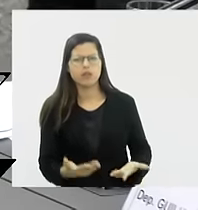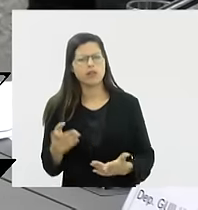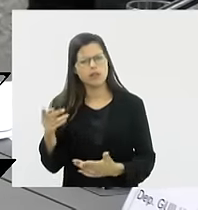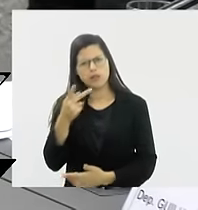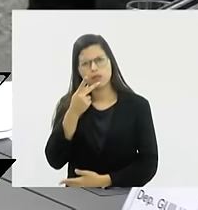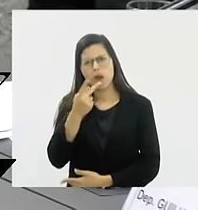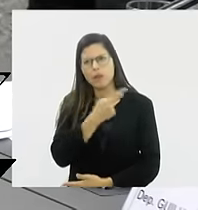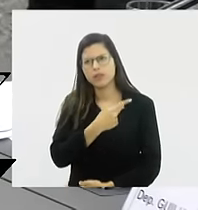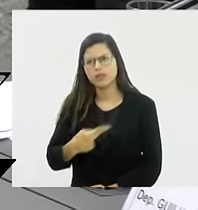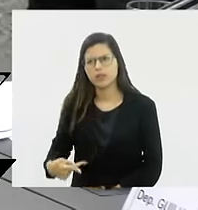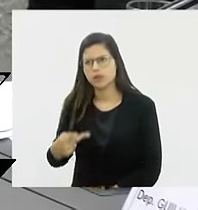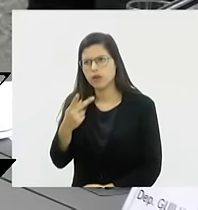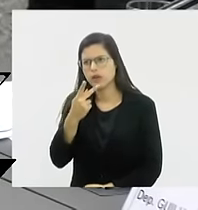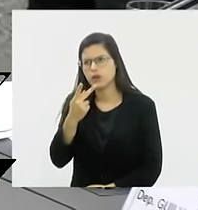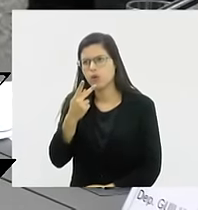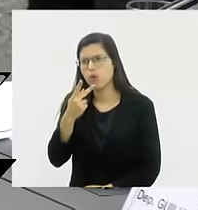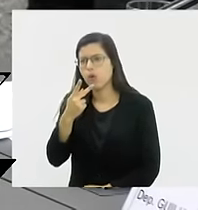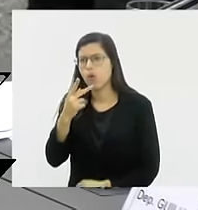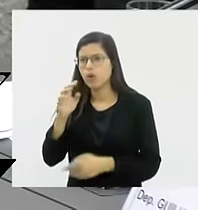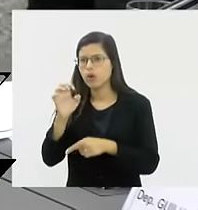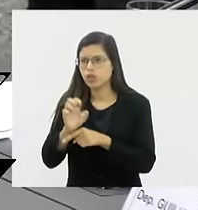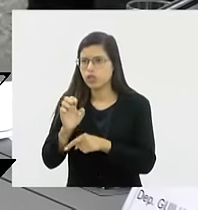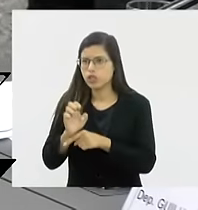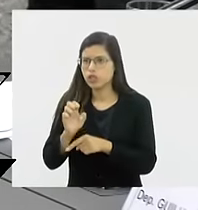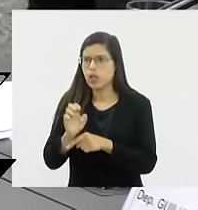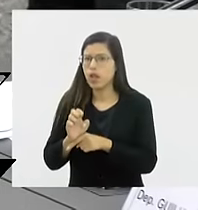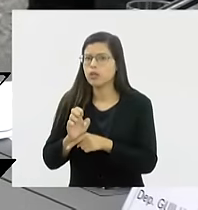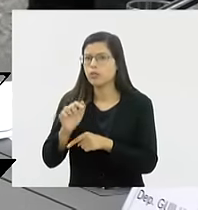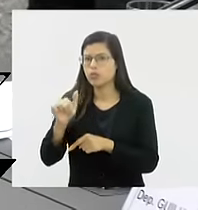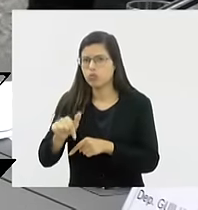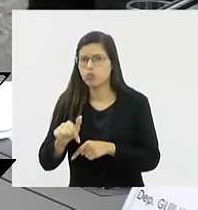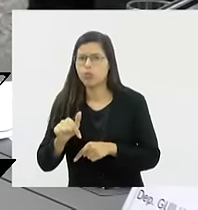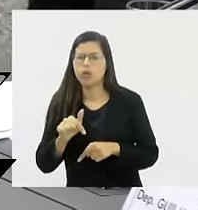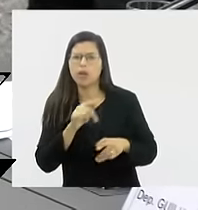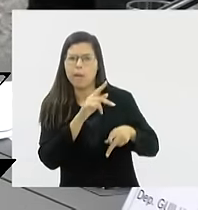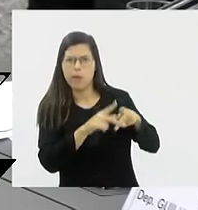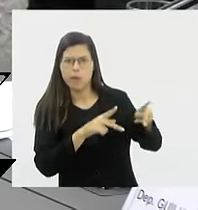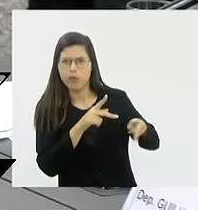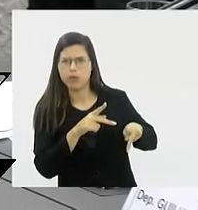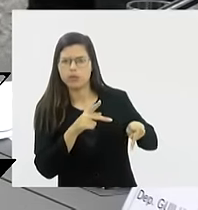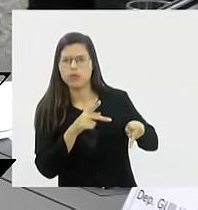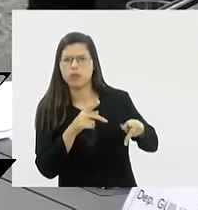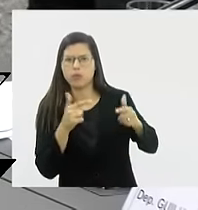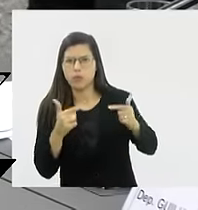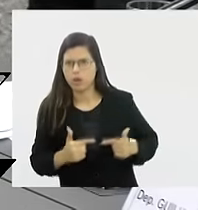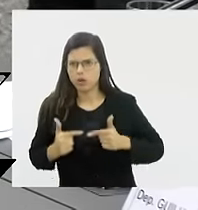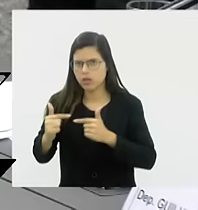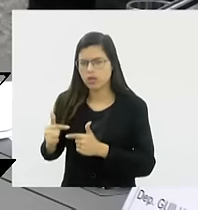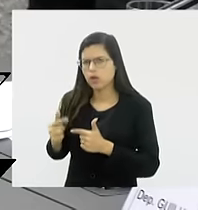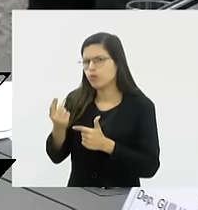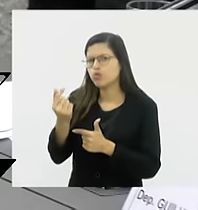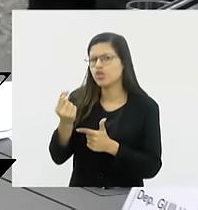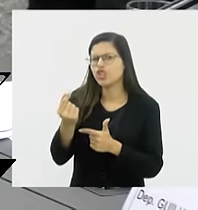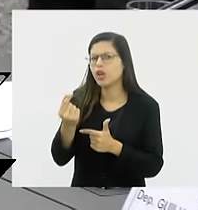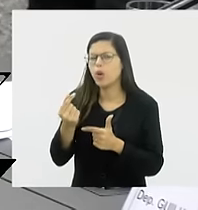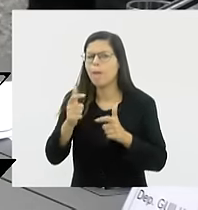disse, o Estado é ônus, para a população é ônus. E o dinheiro está indo para onde? Para o bolso de